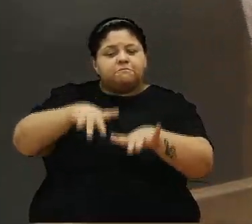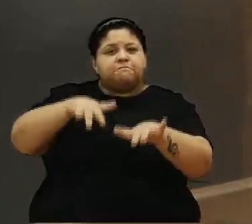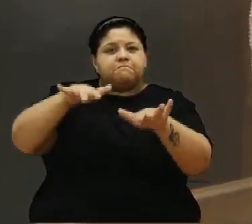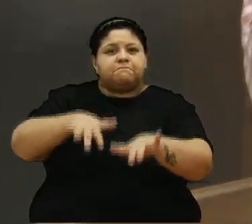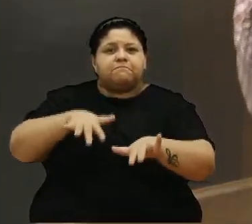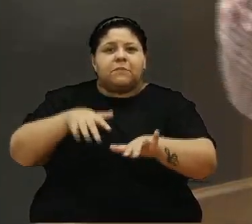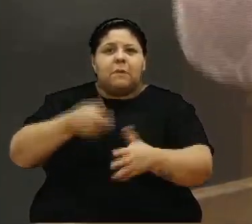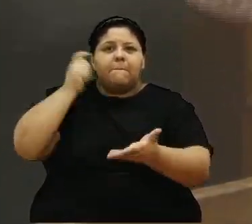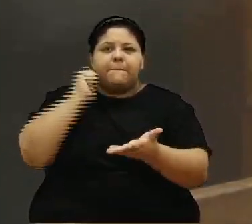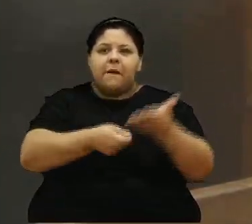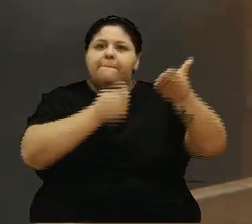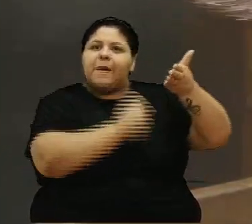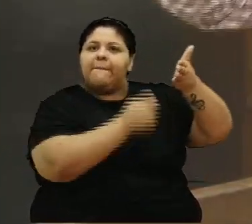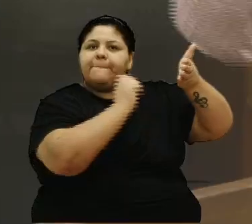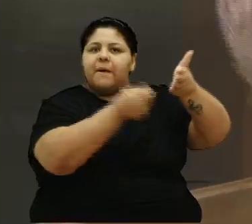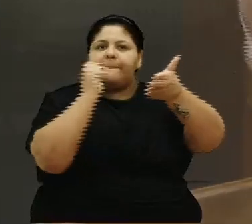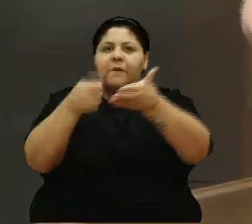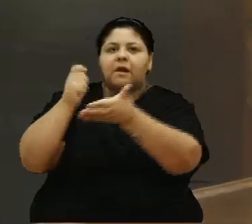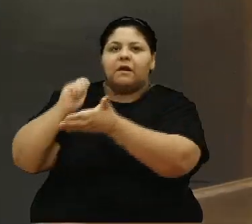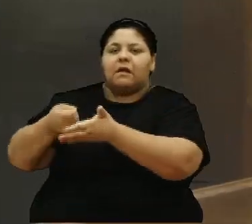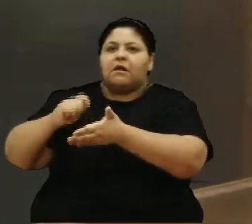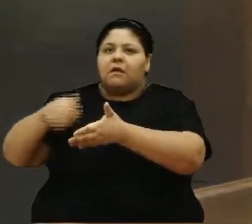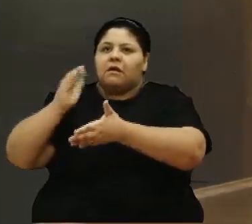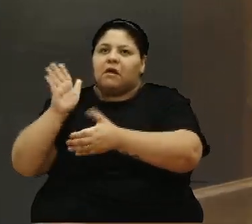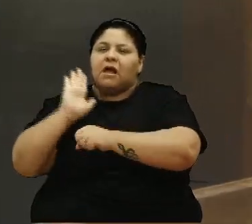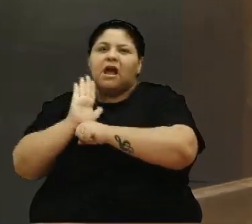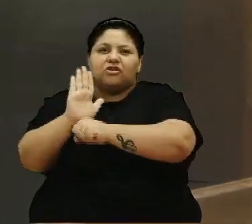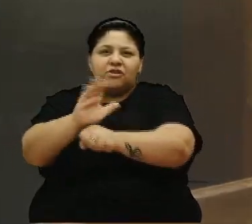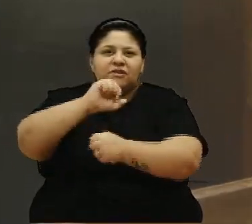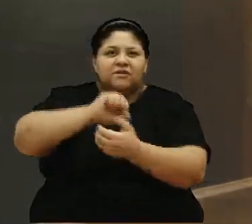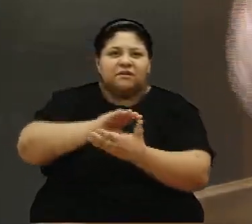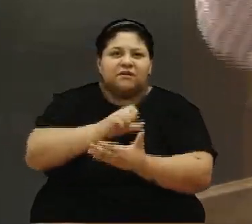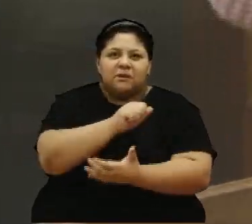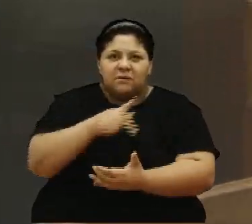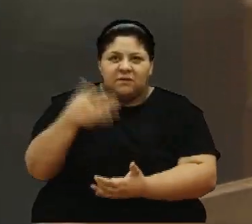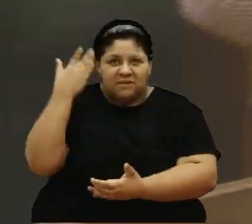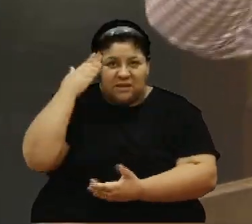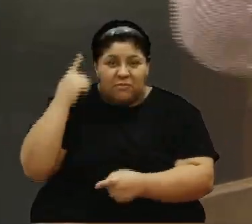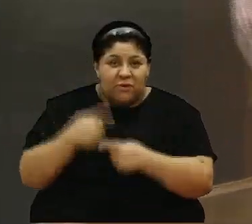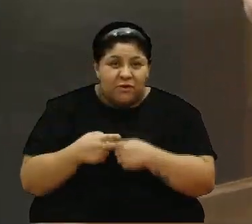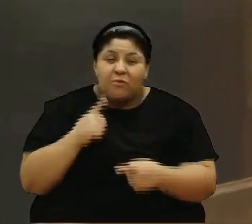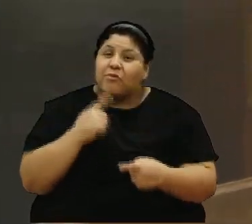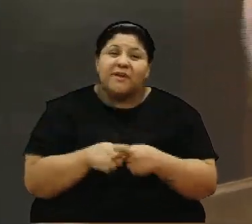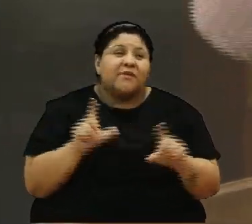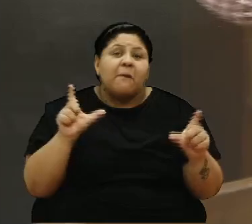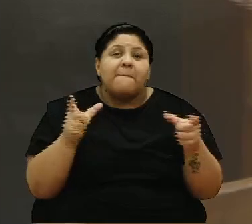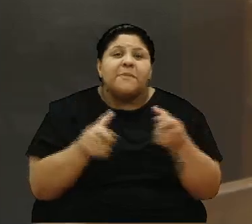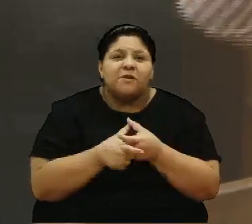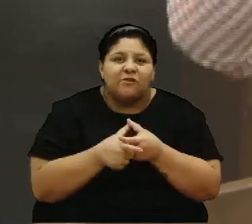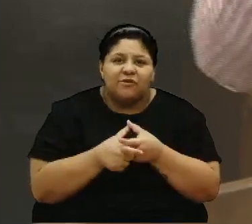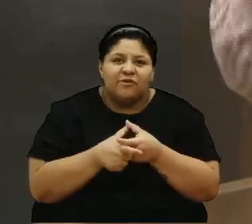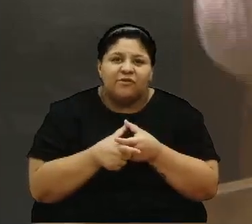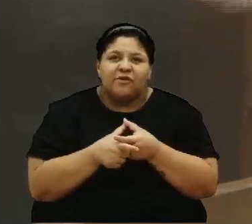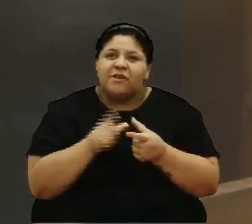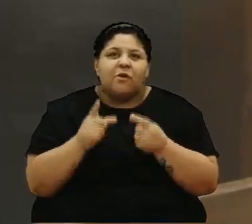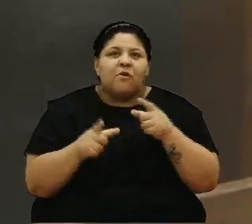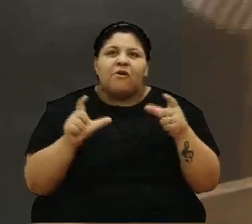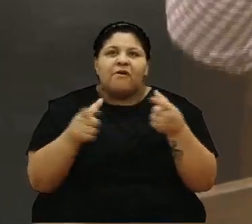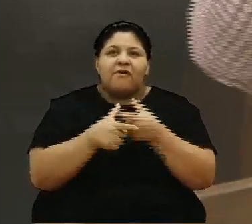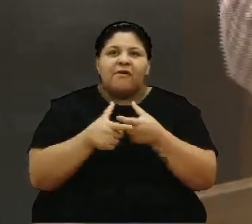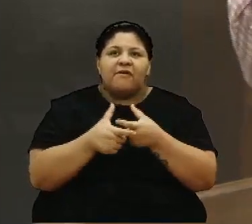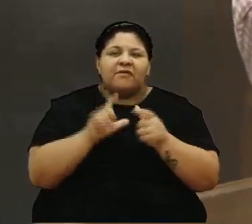batendo panela em lugar nenhum em favor de aposentado, Iago. Sabe por que não fazem? Porque não é minoria. Não é tido como minoria, não